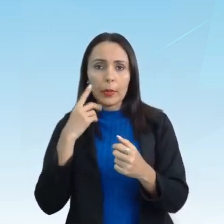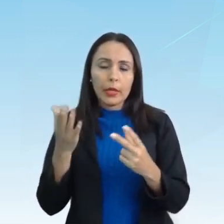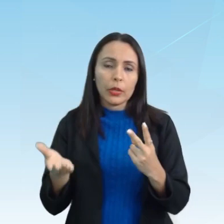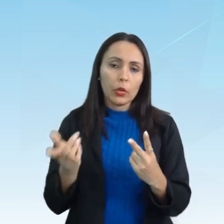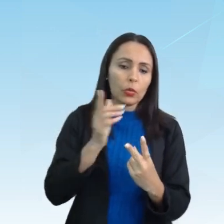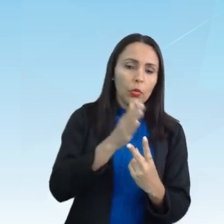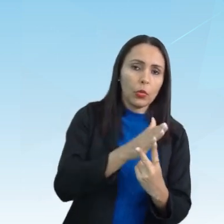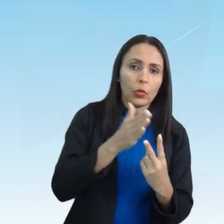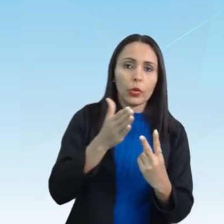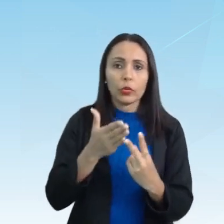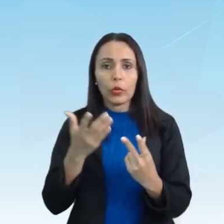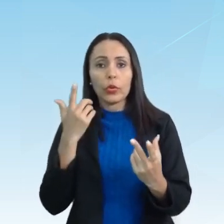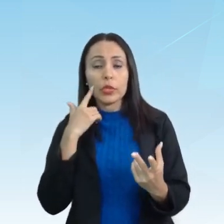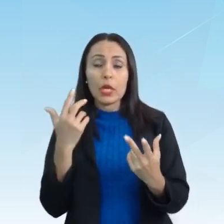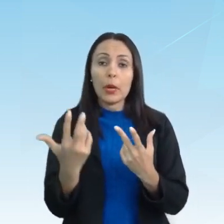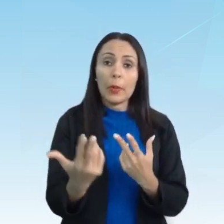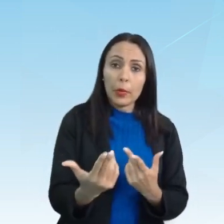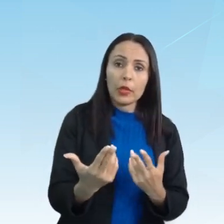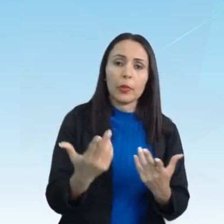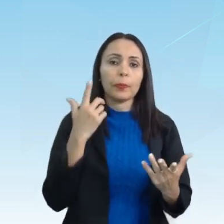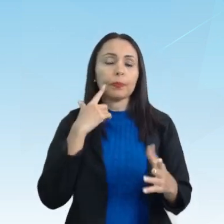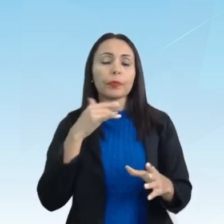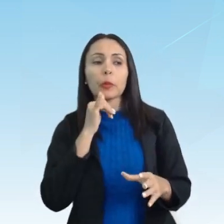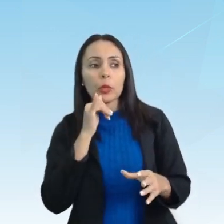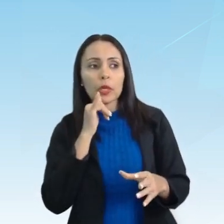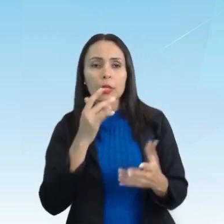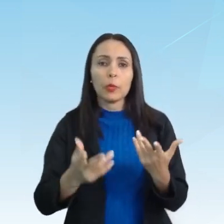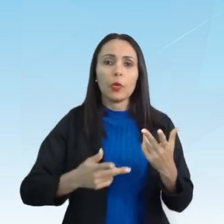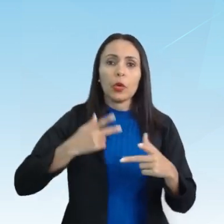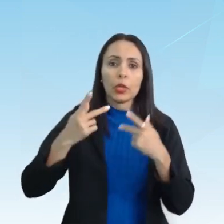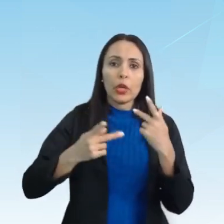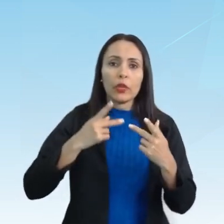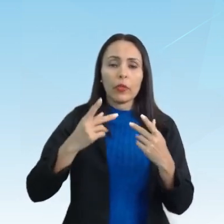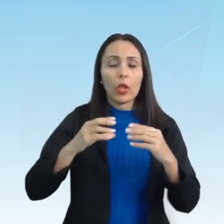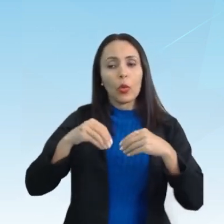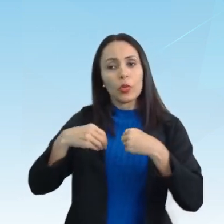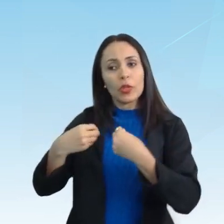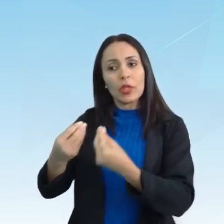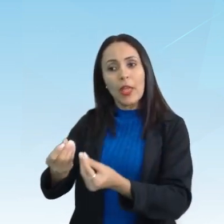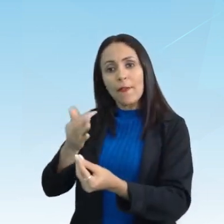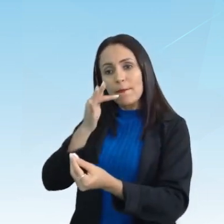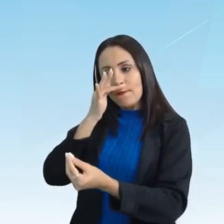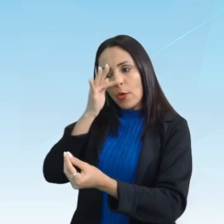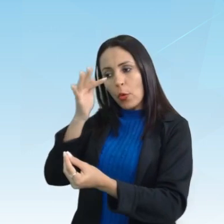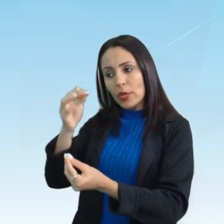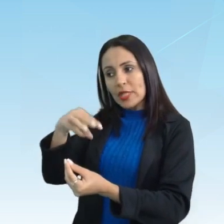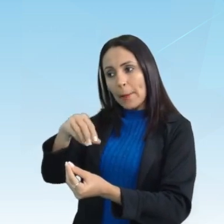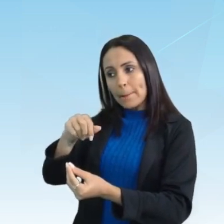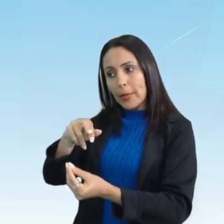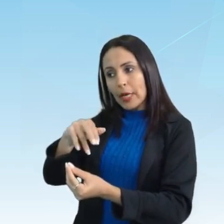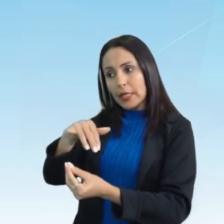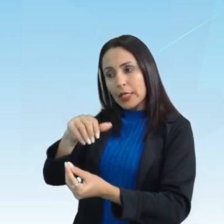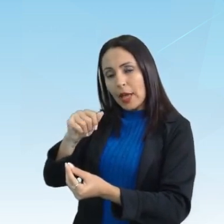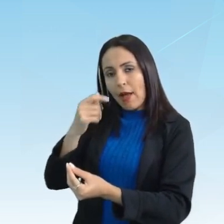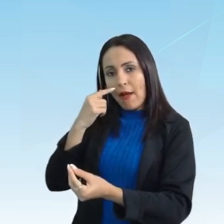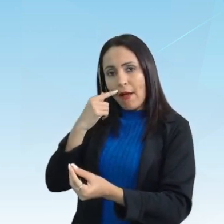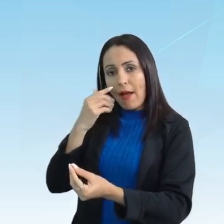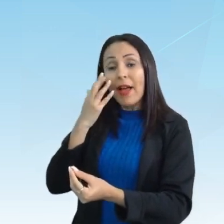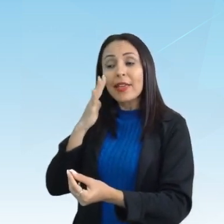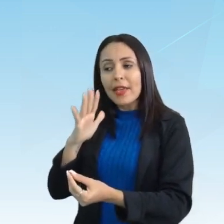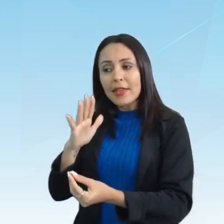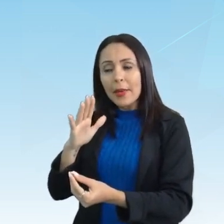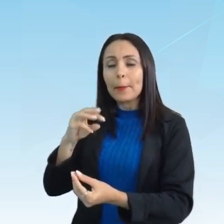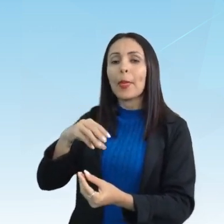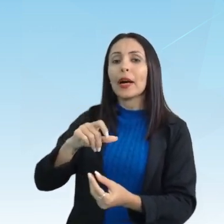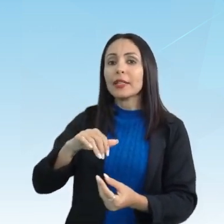direto e indireto ao mesmo tempo. Por exemplo, quando eu digo dei flores a Maria, dei o quê? Flores. A quem? A